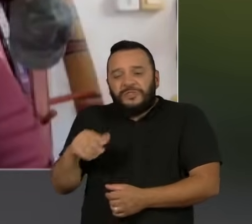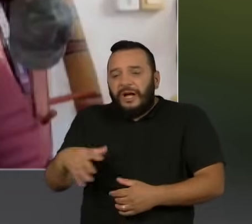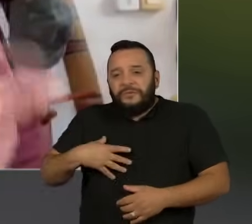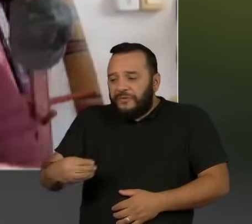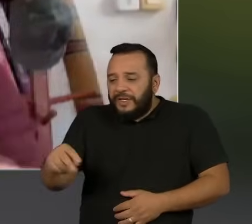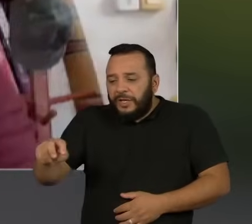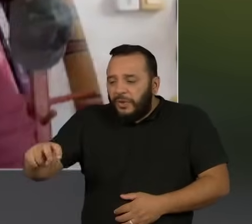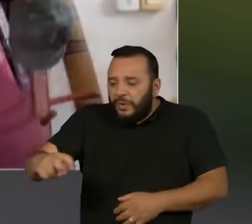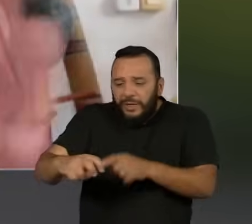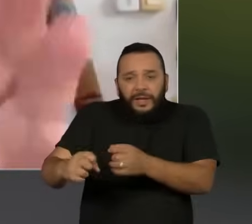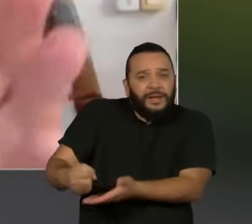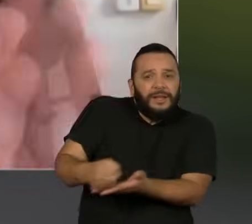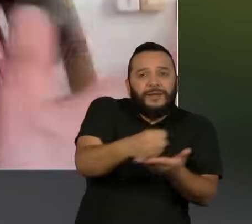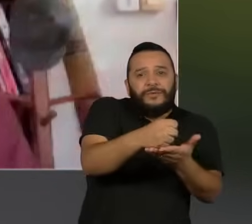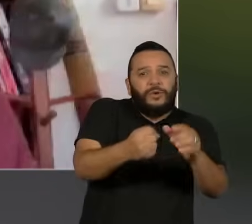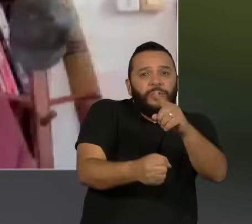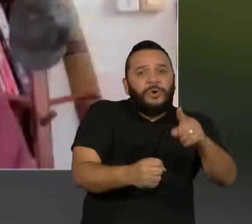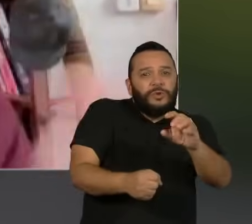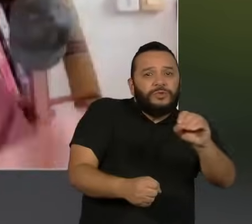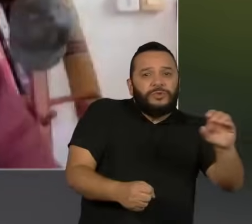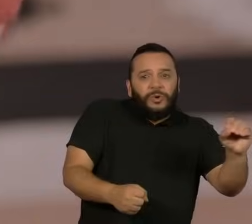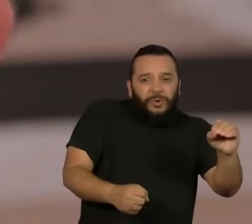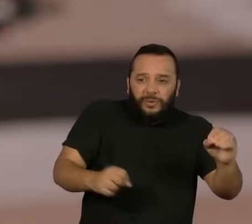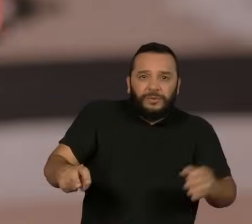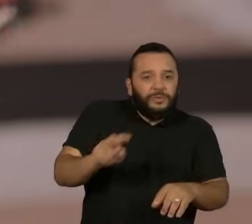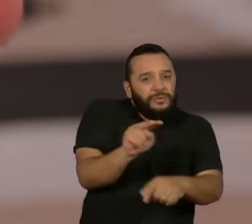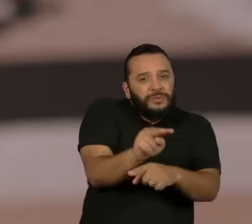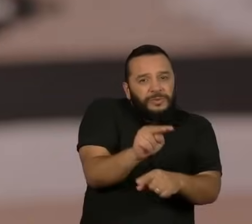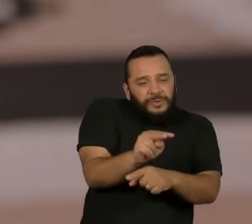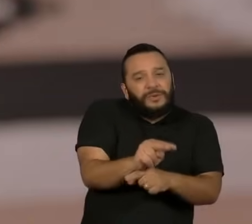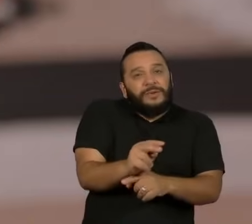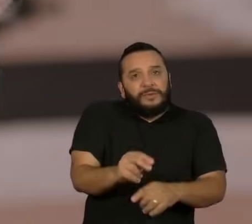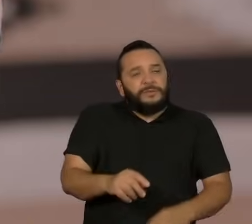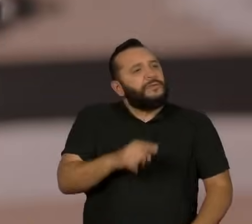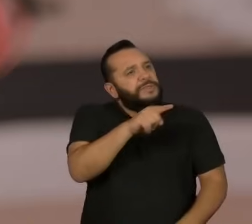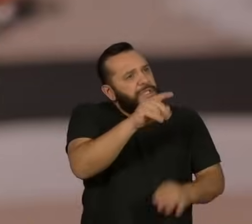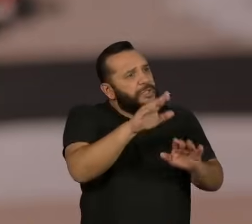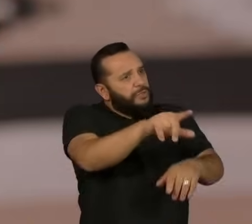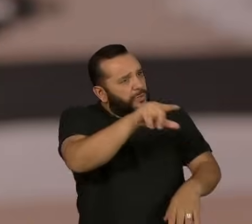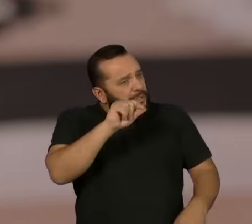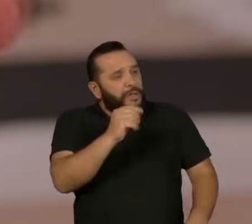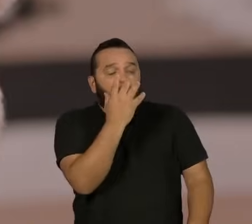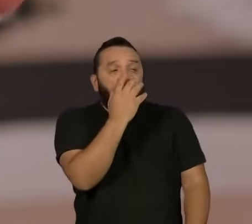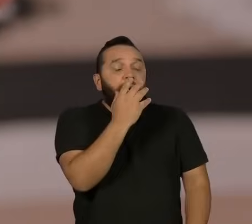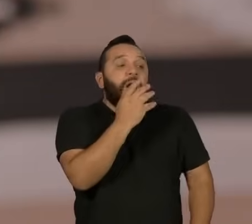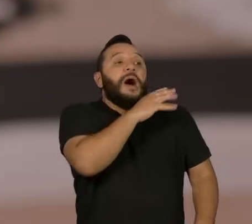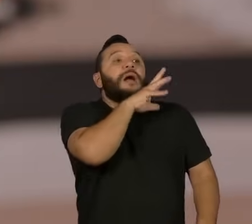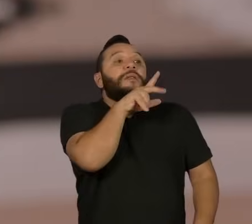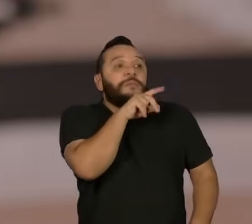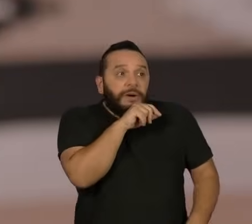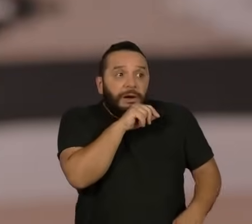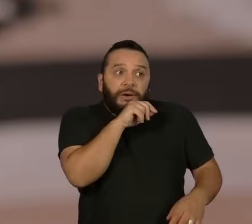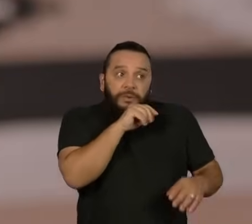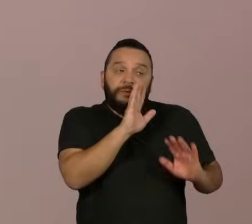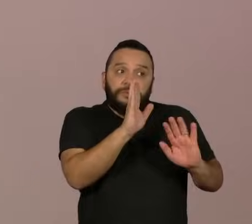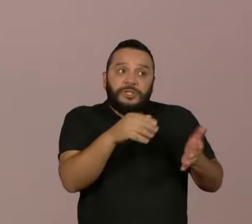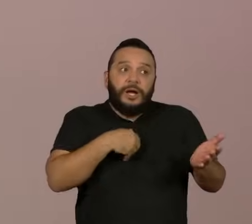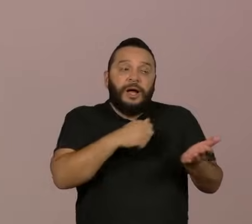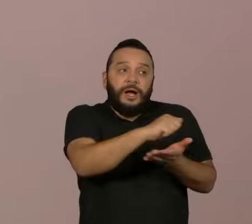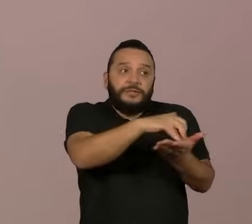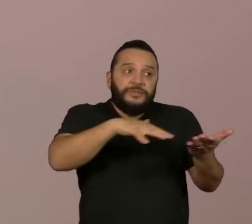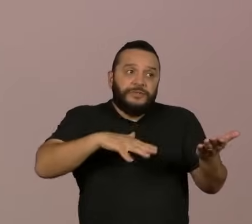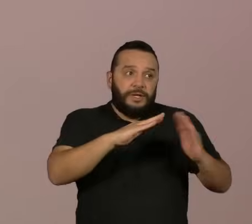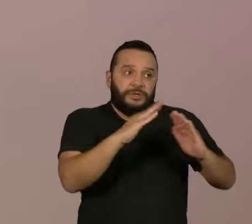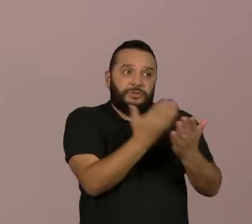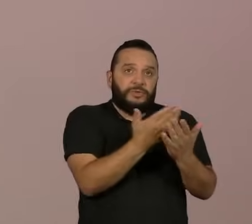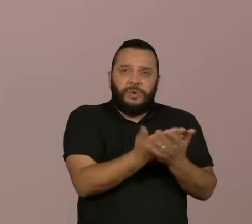eles cuidaram, e aí tem um tempo certo, né? Você já escolheu um animal do Cerrado para o trabalho da escola? Ah, ainda